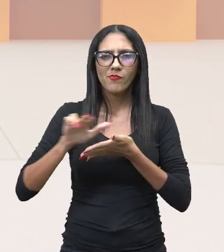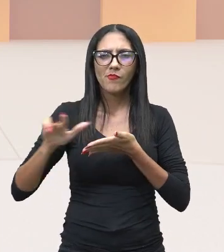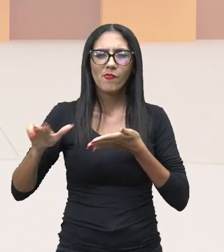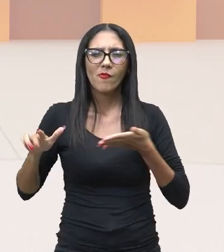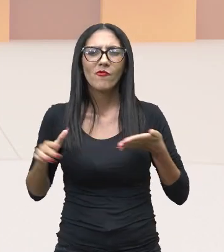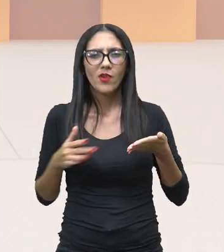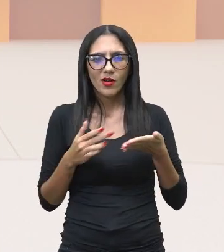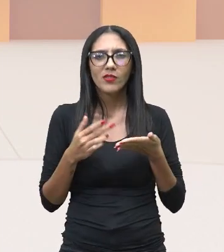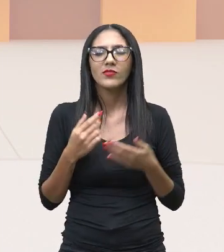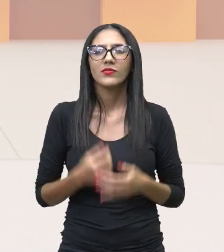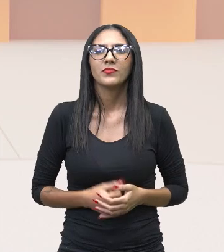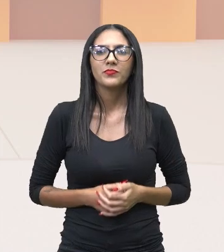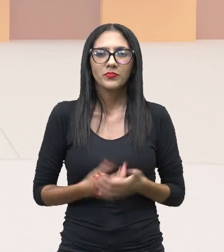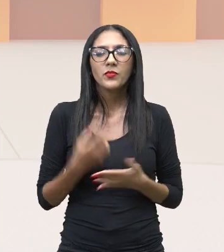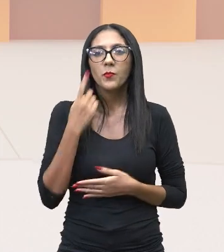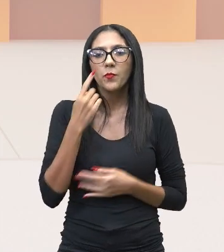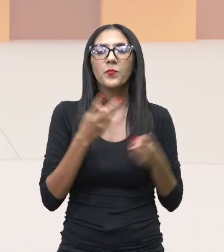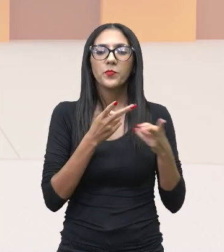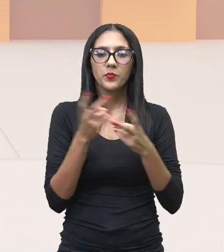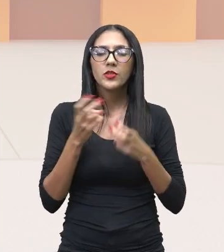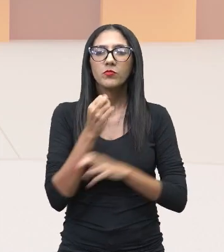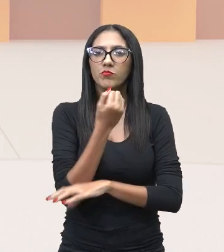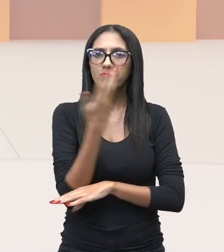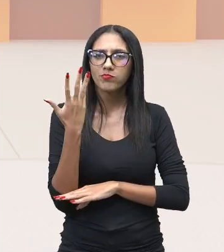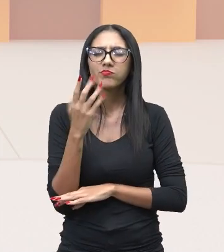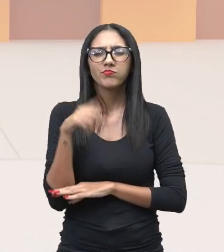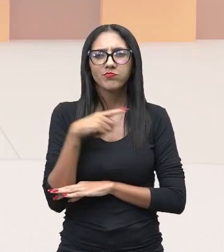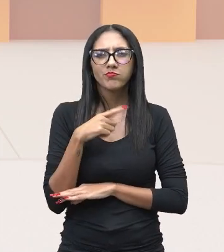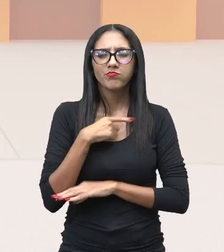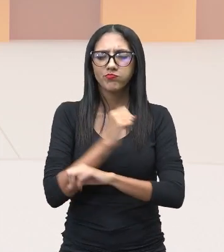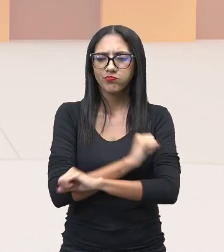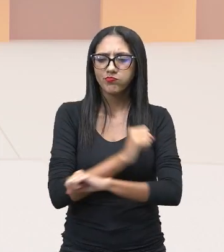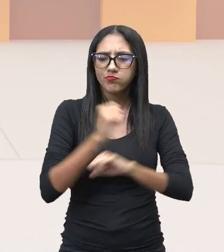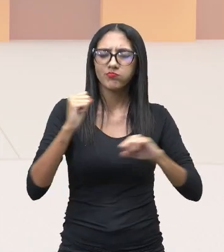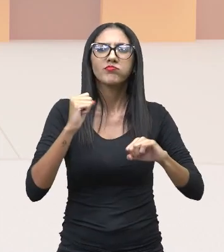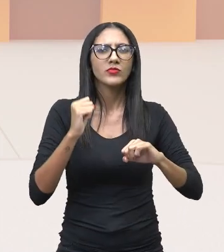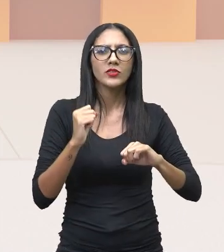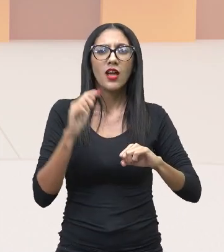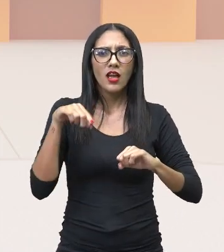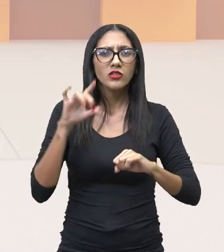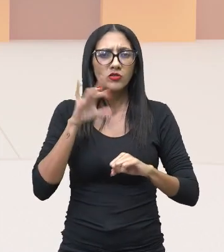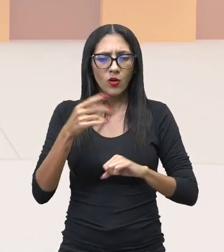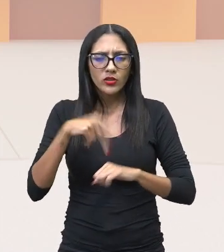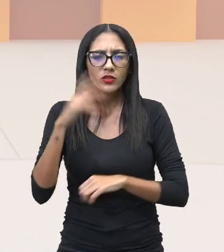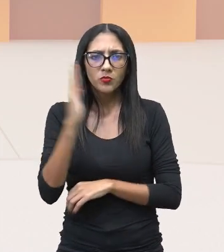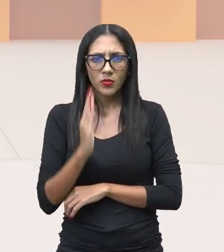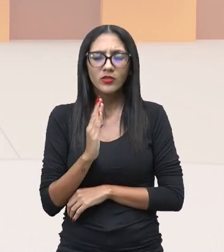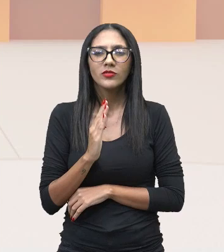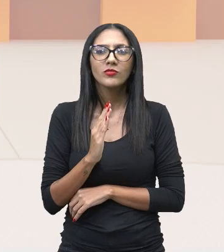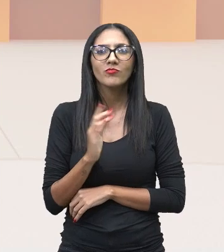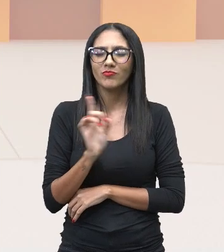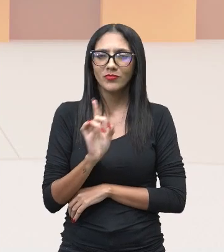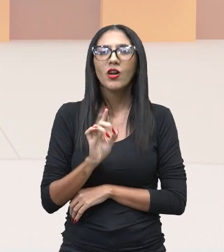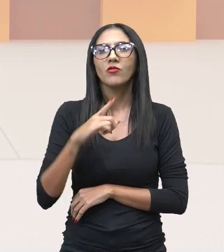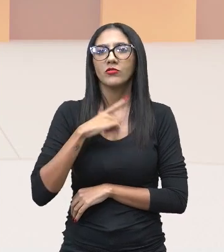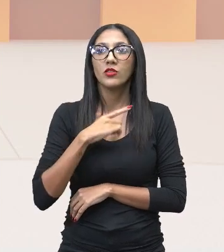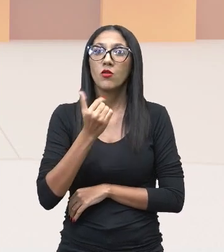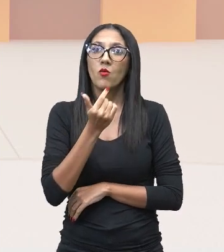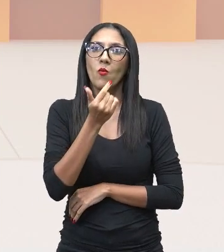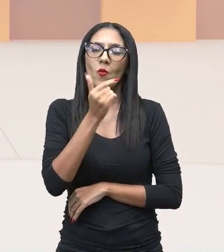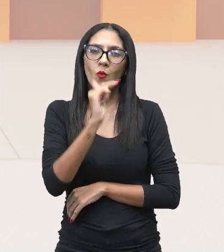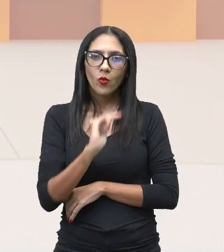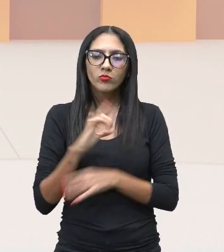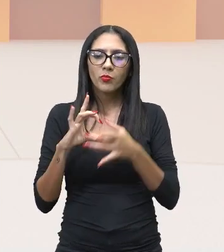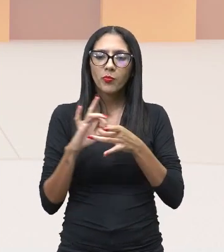A gente verifica que a floresta amazônica ela é tão grande que ela nem está só no Brasil, né? Ela está presente nos outros países vizinhos aí